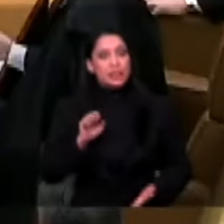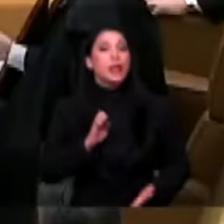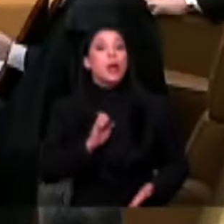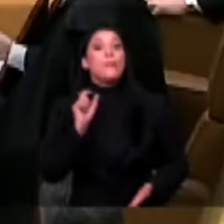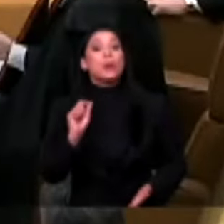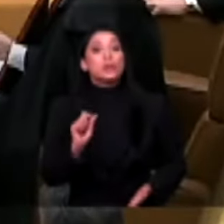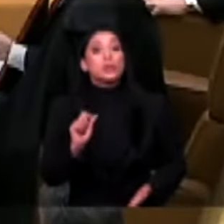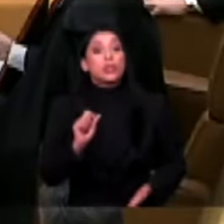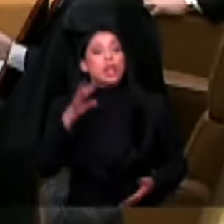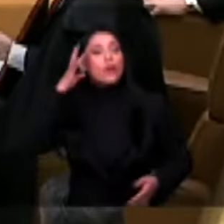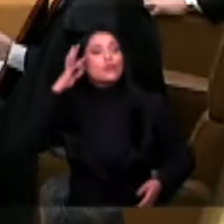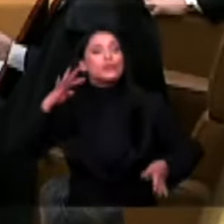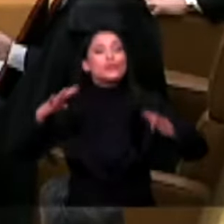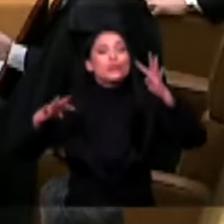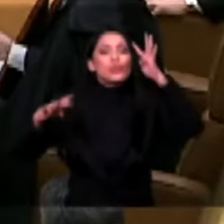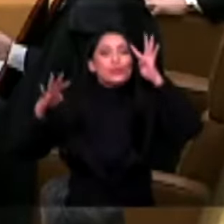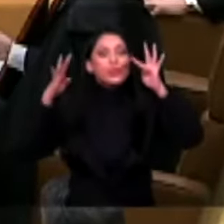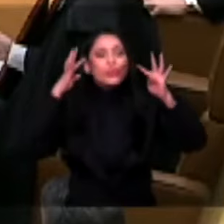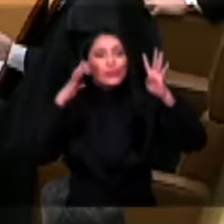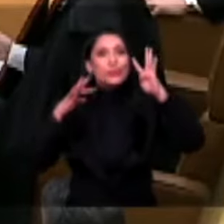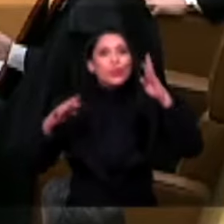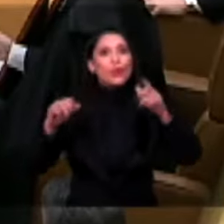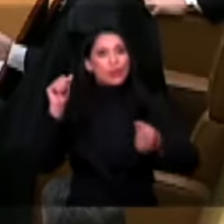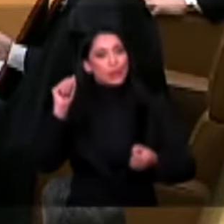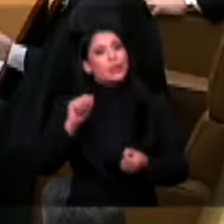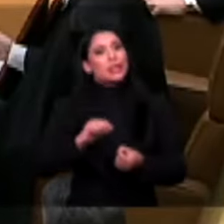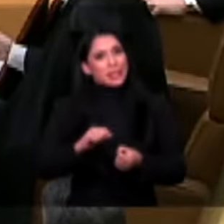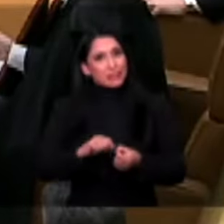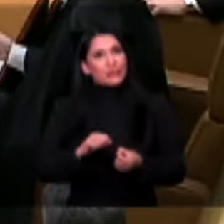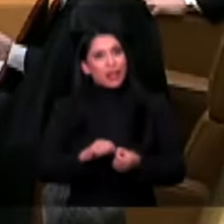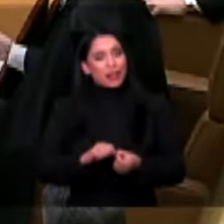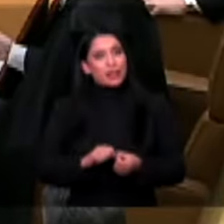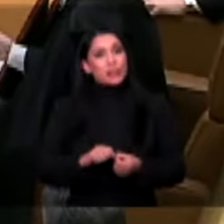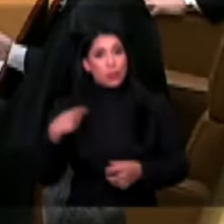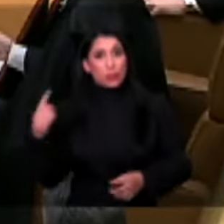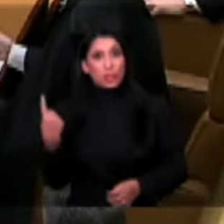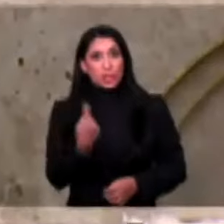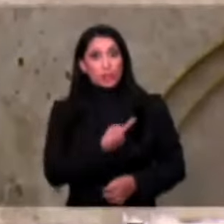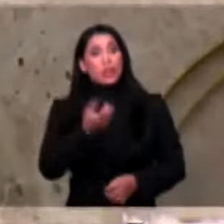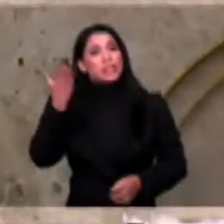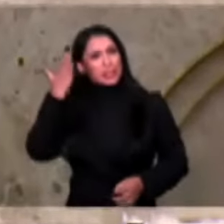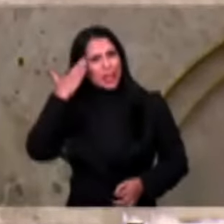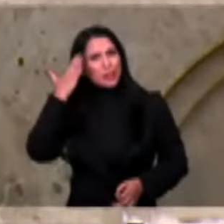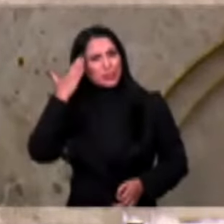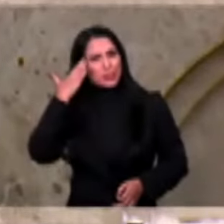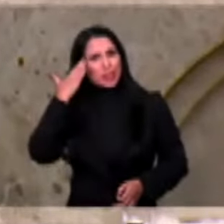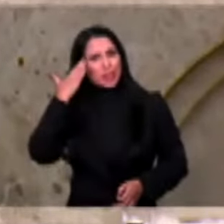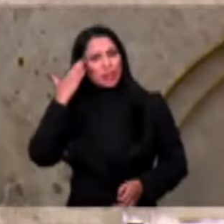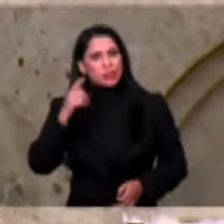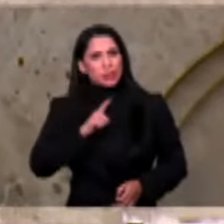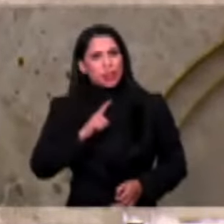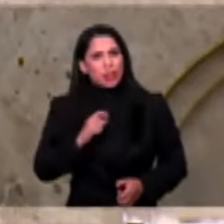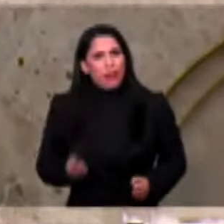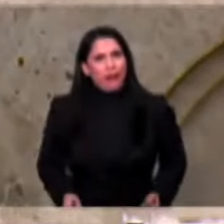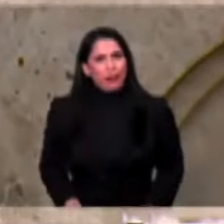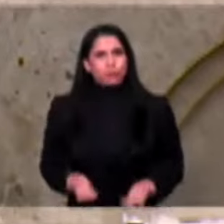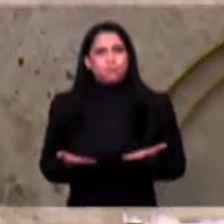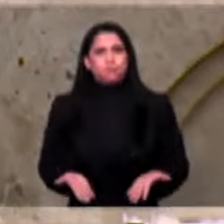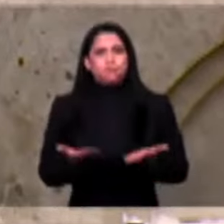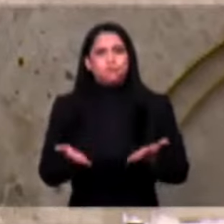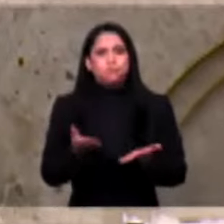o sonho alimentado, sabemos todos, é justamente o que nos impulsiona